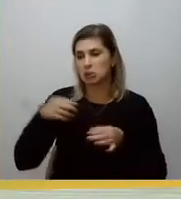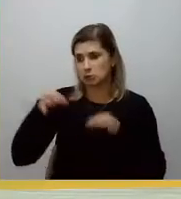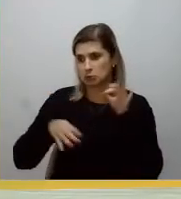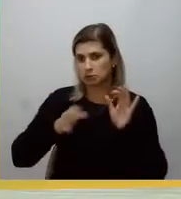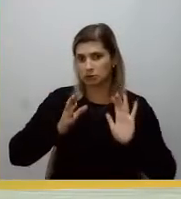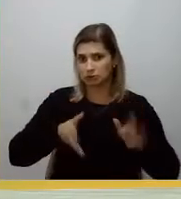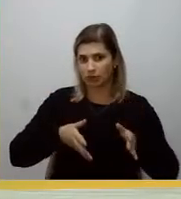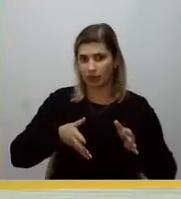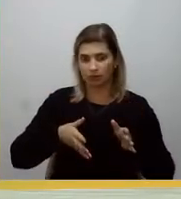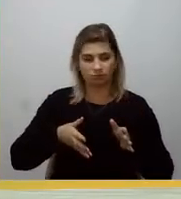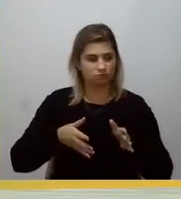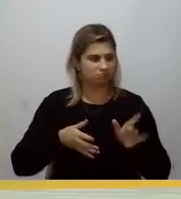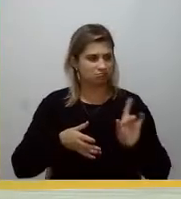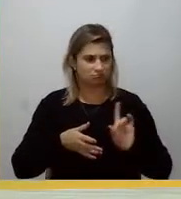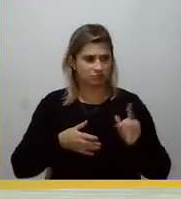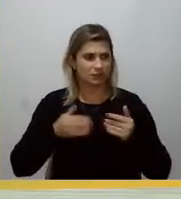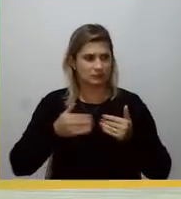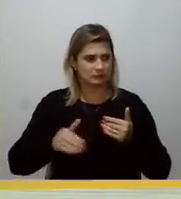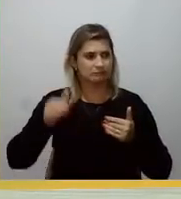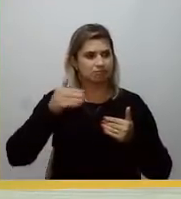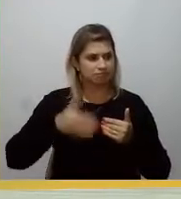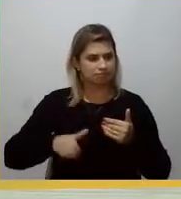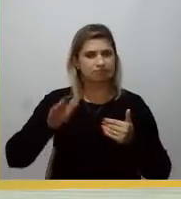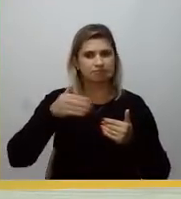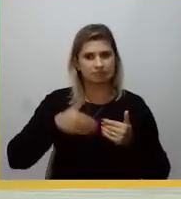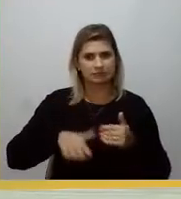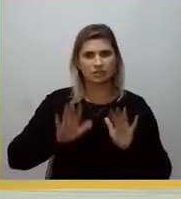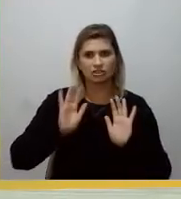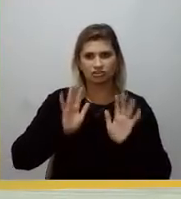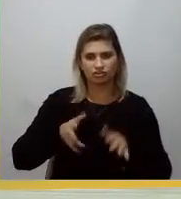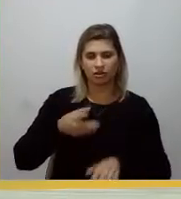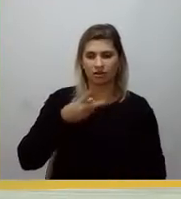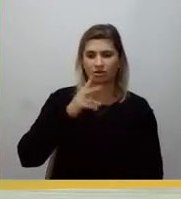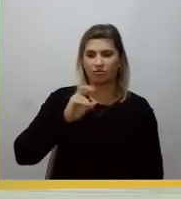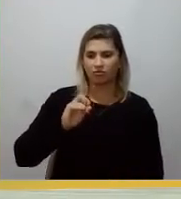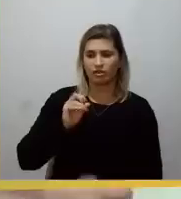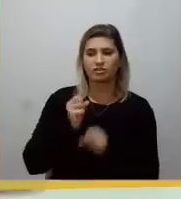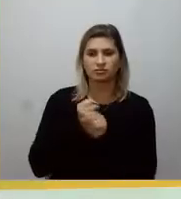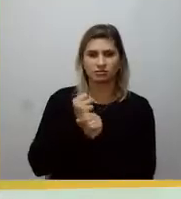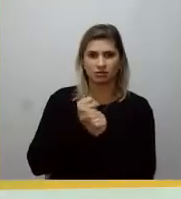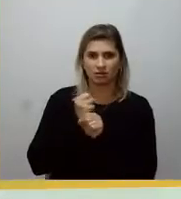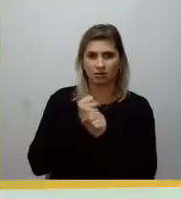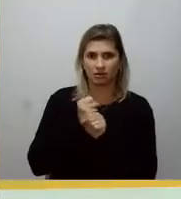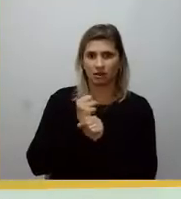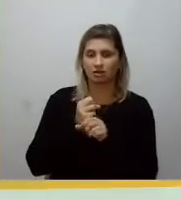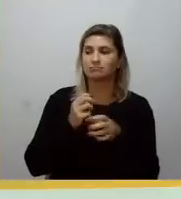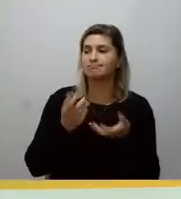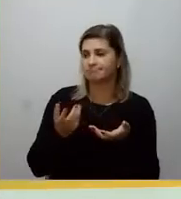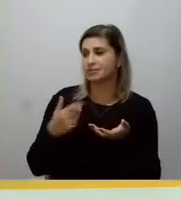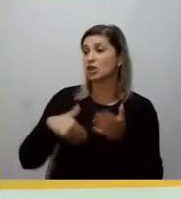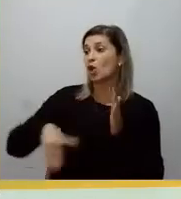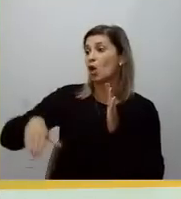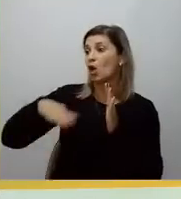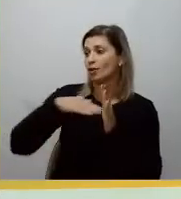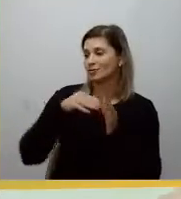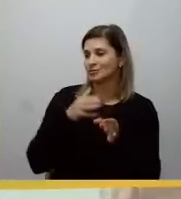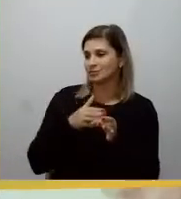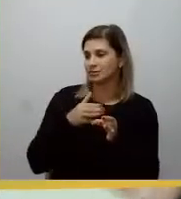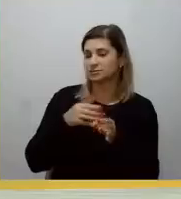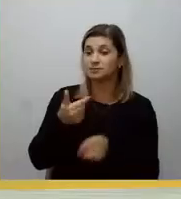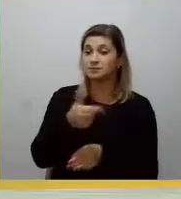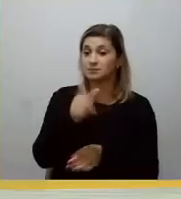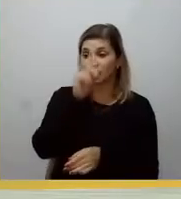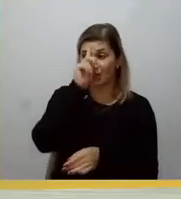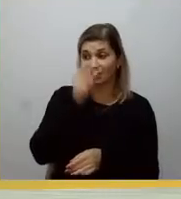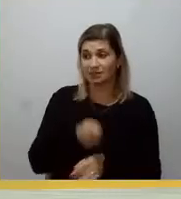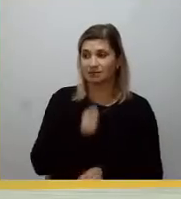tá levando, né? 17, 20 anos já. É. E para todos os municípios, não houve decisão em nenhum deles. Tá.